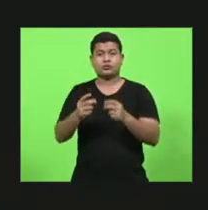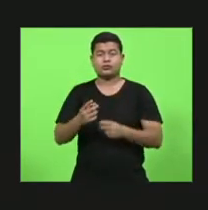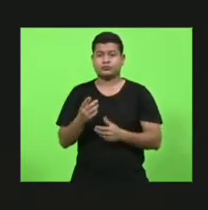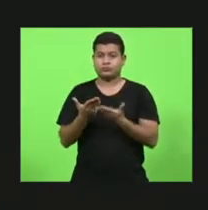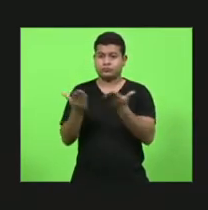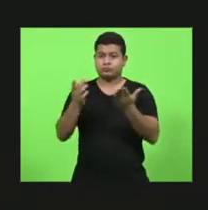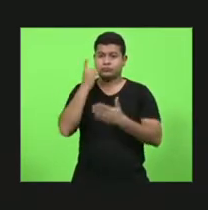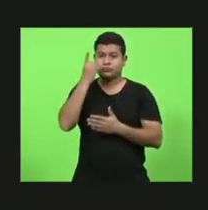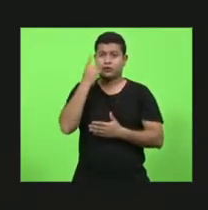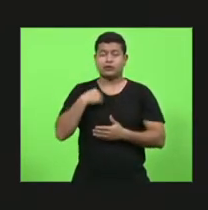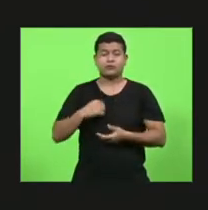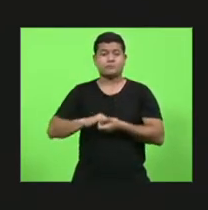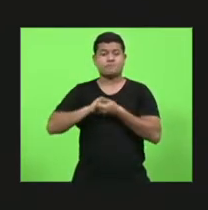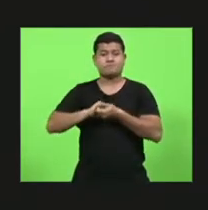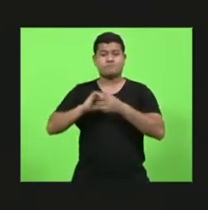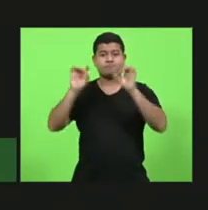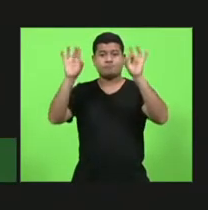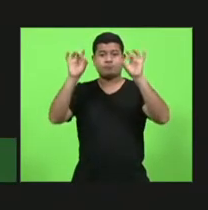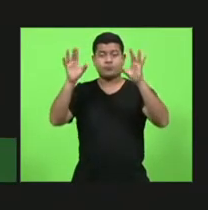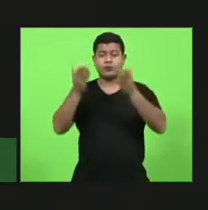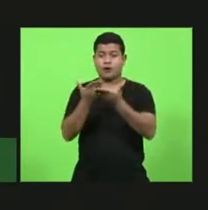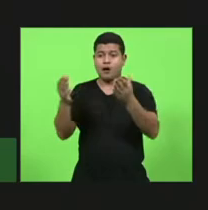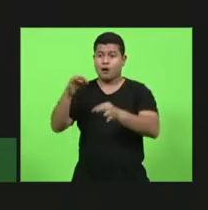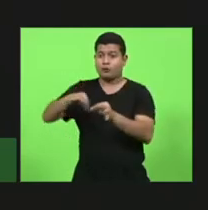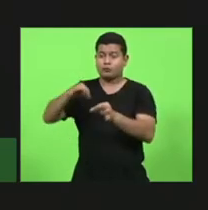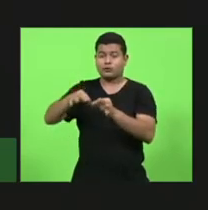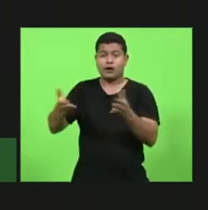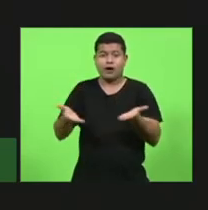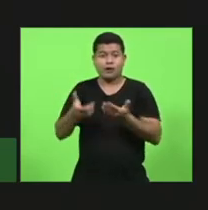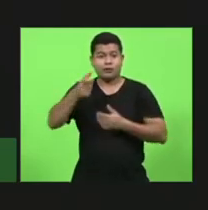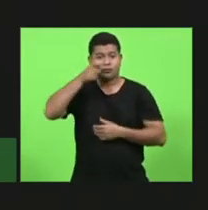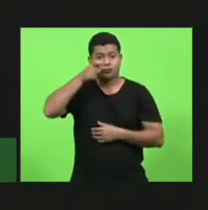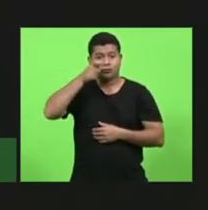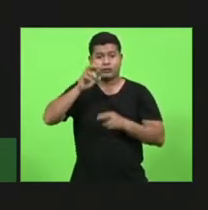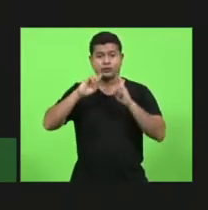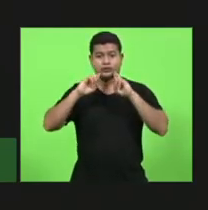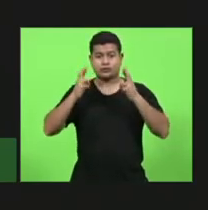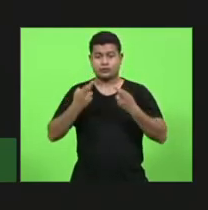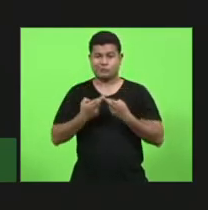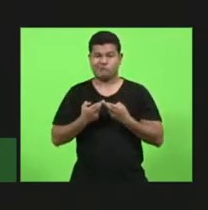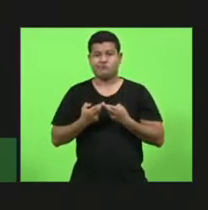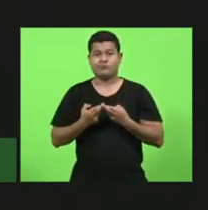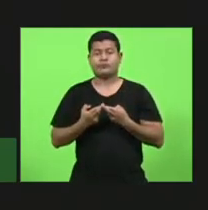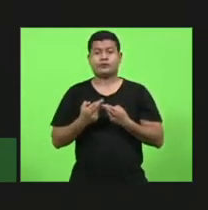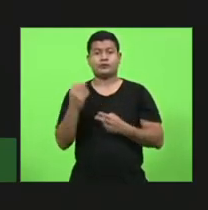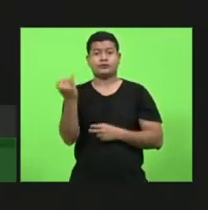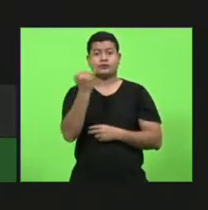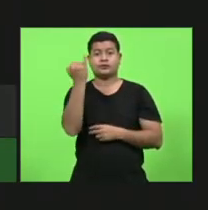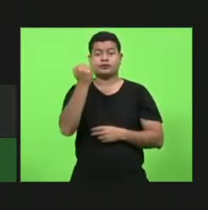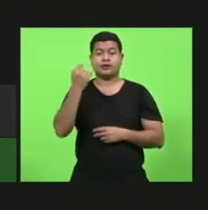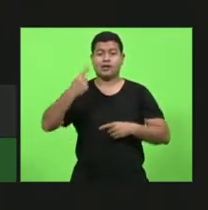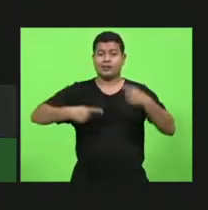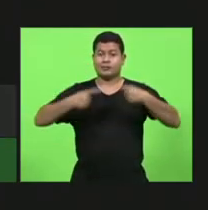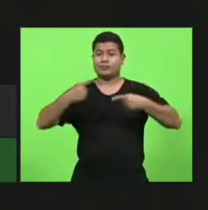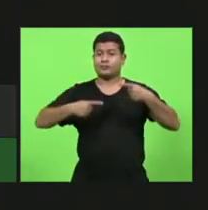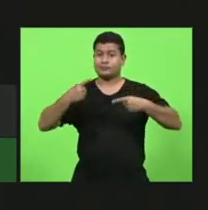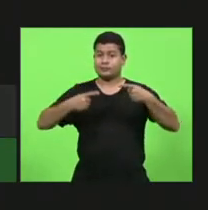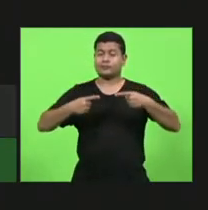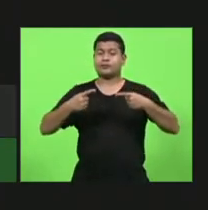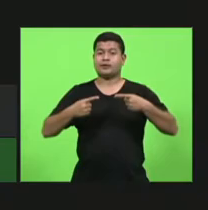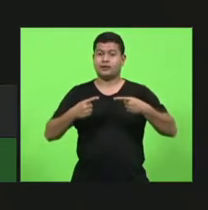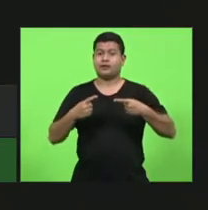especialmente as instituições que estão acompanhando essa reunião. Importante o debate que vai ser feito